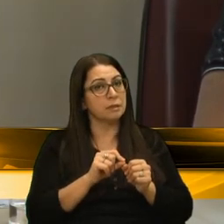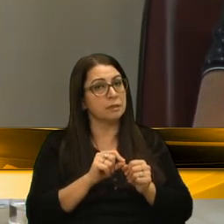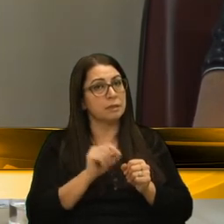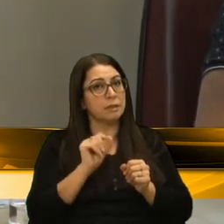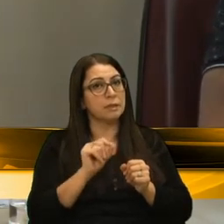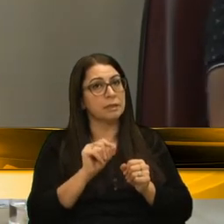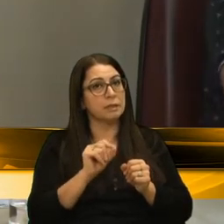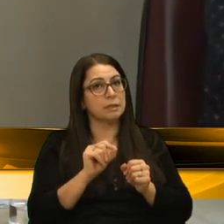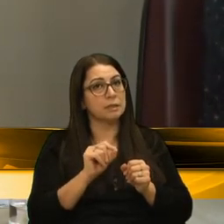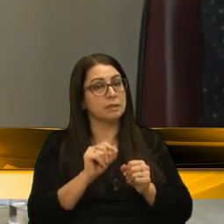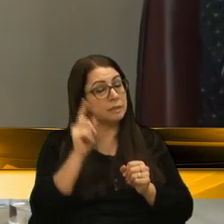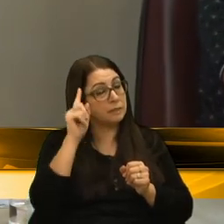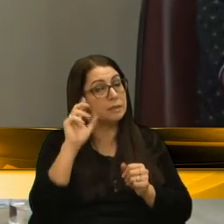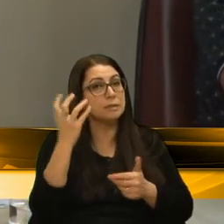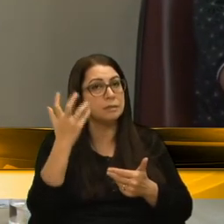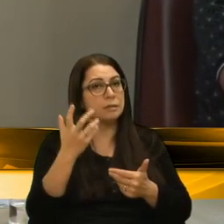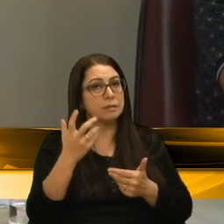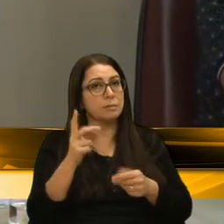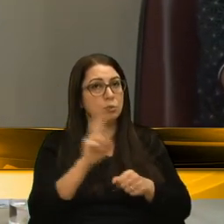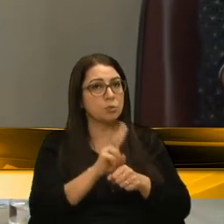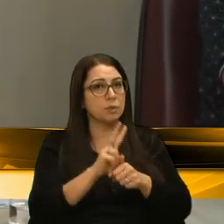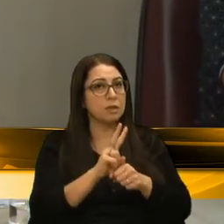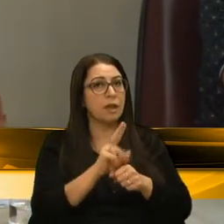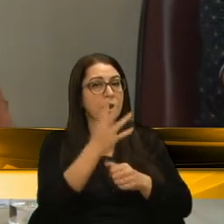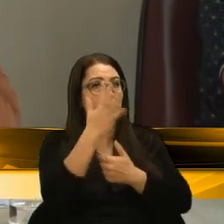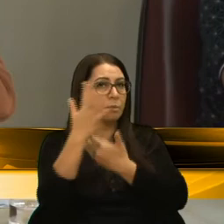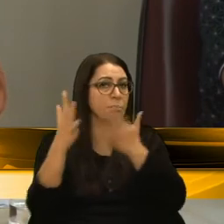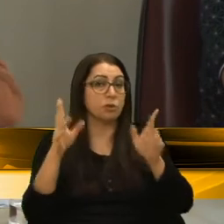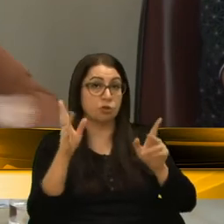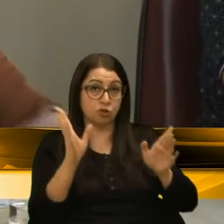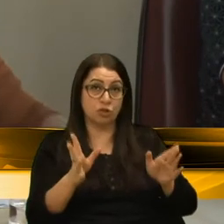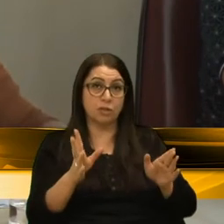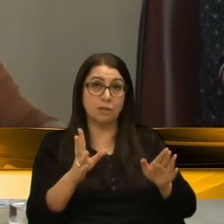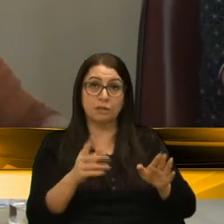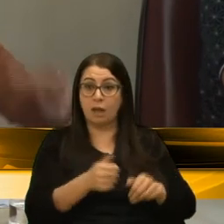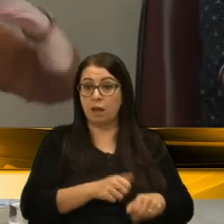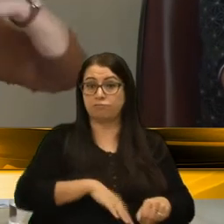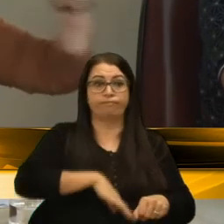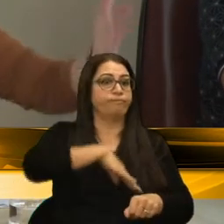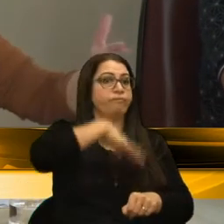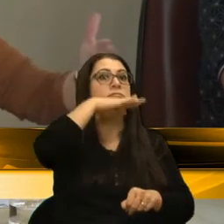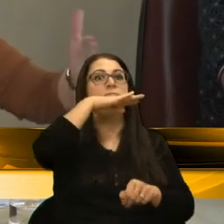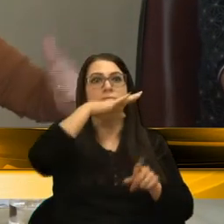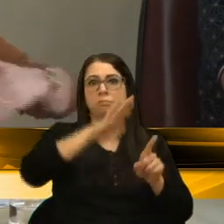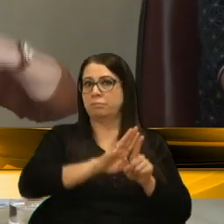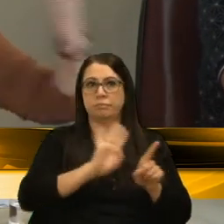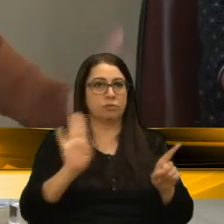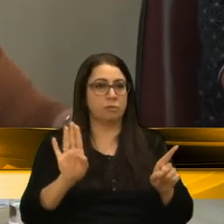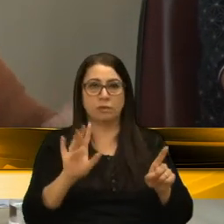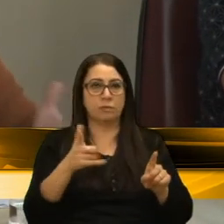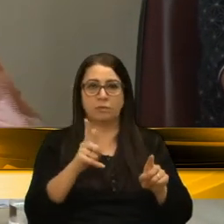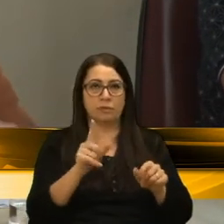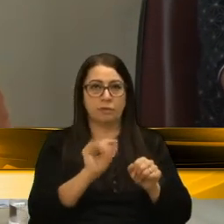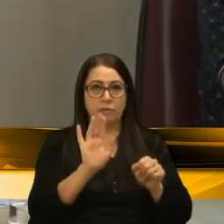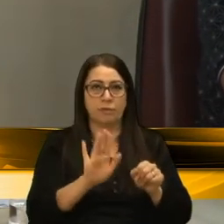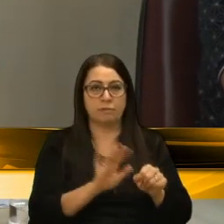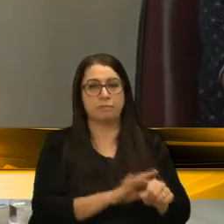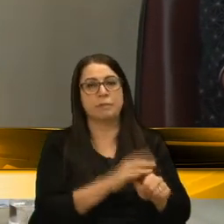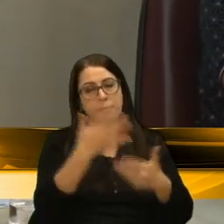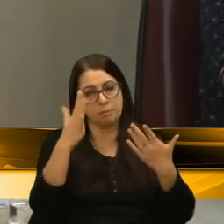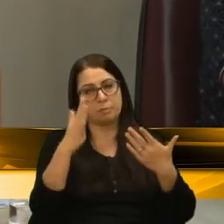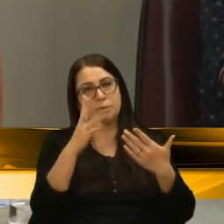essas decisões para cuidar do meio ambiente, que já está exaurido. Ele já está, ele não vai ficar.